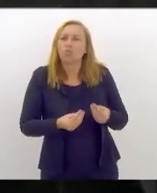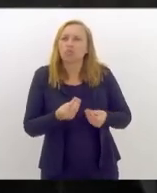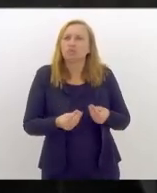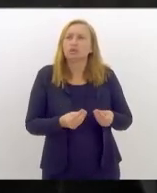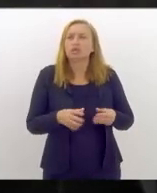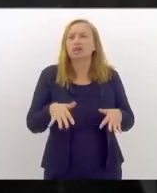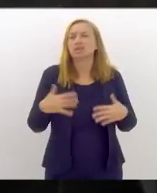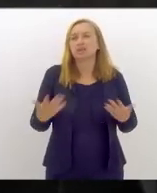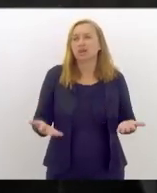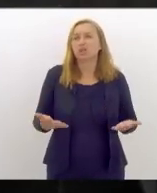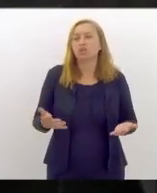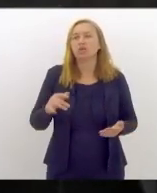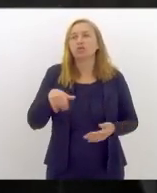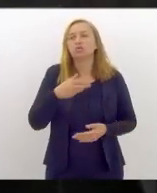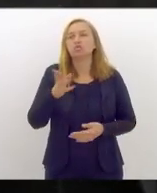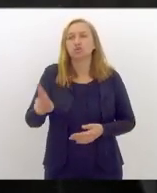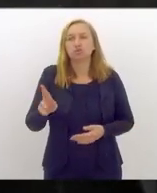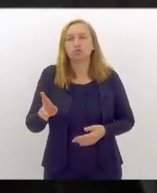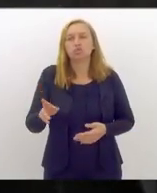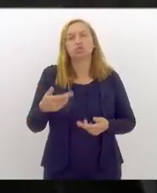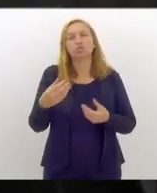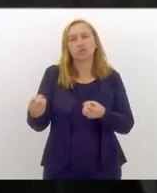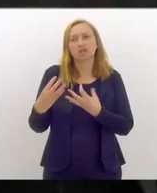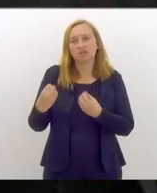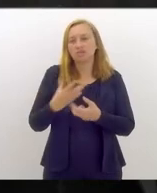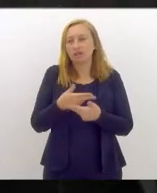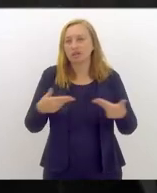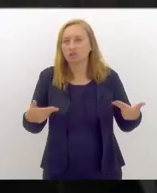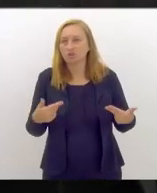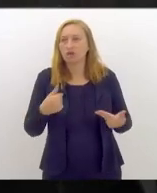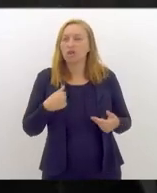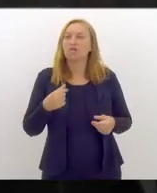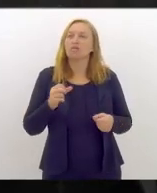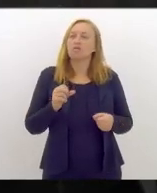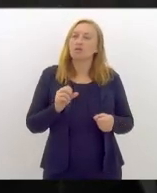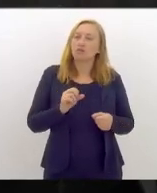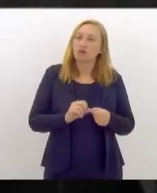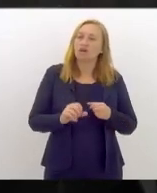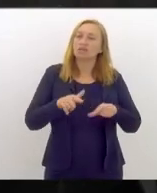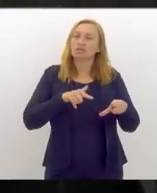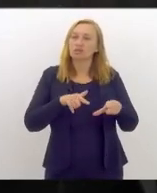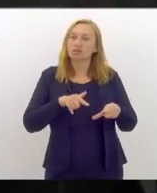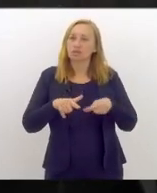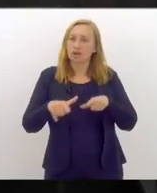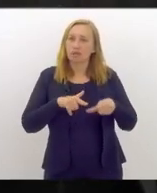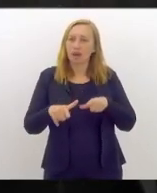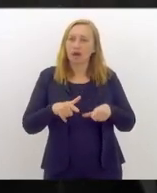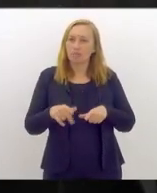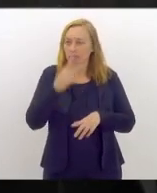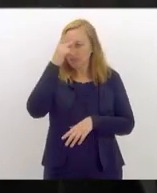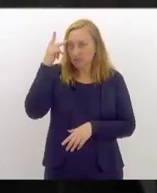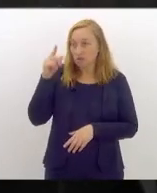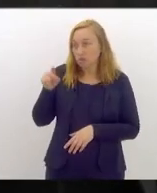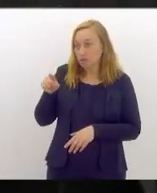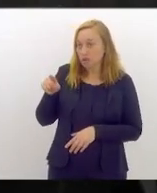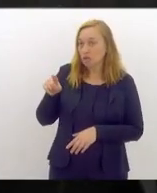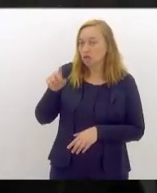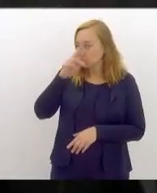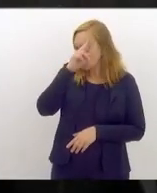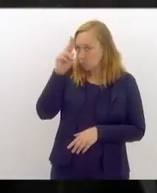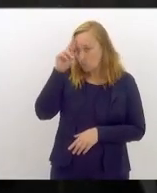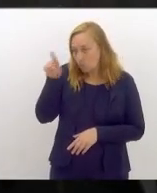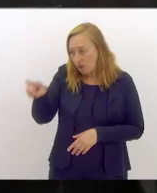tipo então o Júnior é me ensinou muita coisa assim quando ele fala eu faço a minha obra é pro cara que tá ali ó que vende o que o cara do Uber